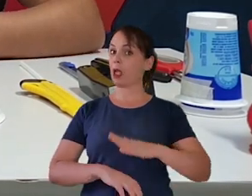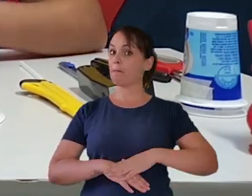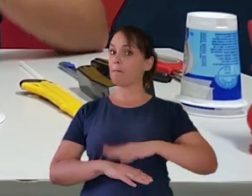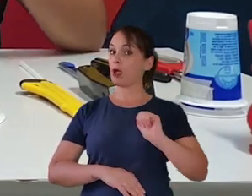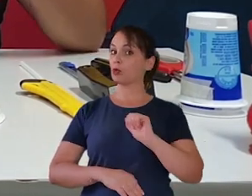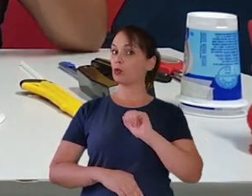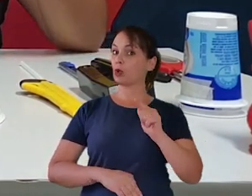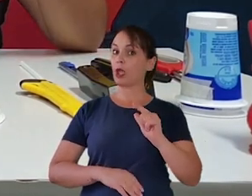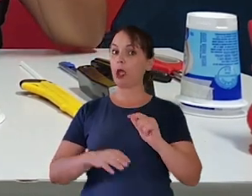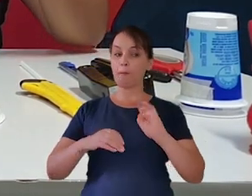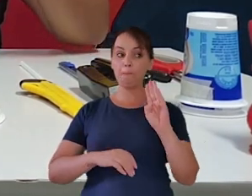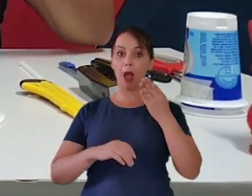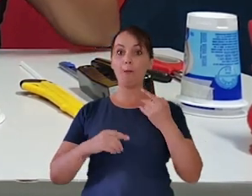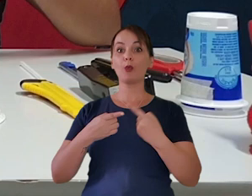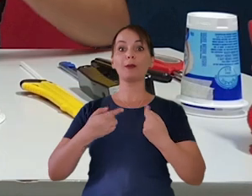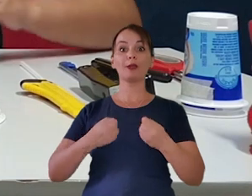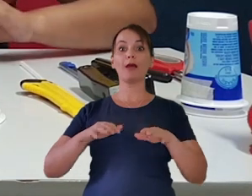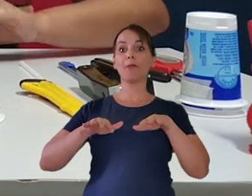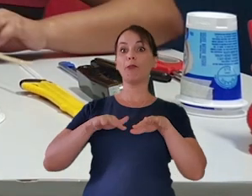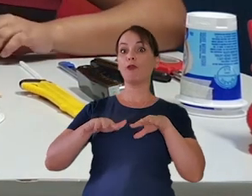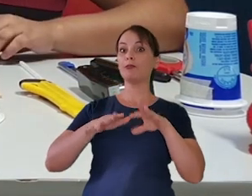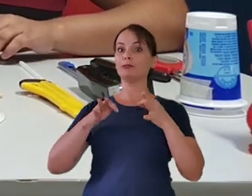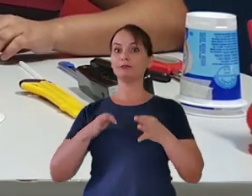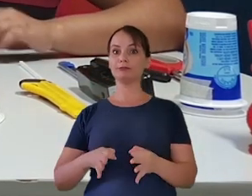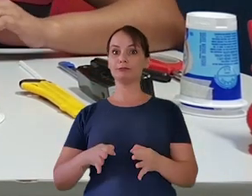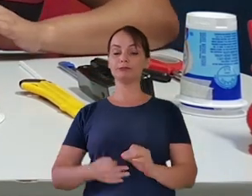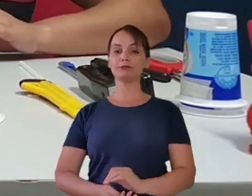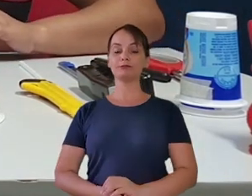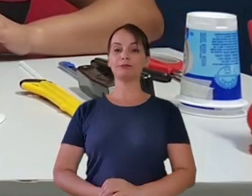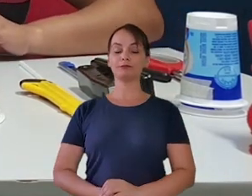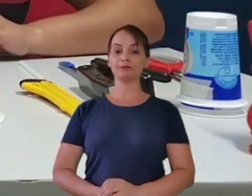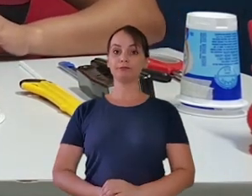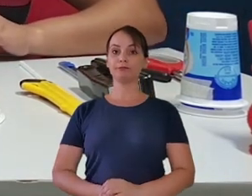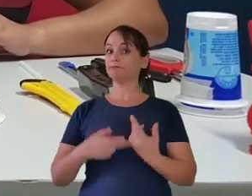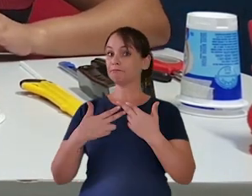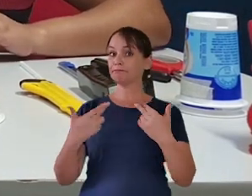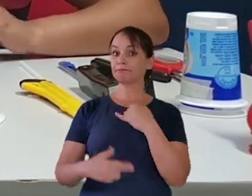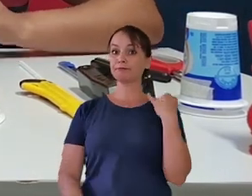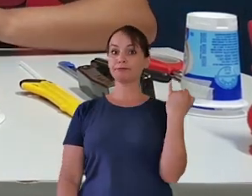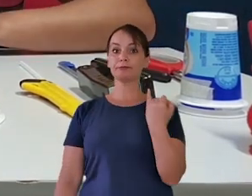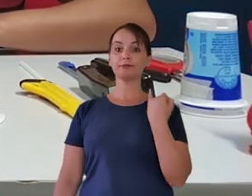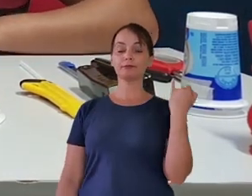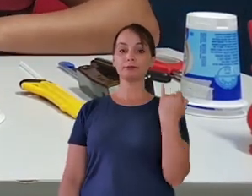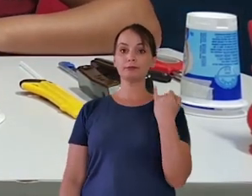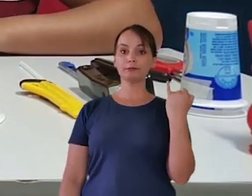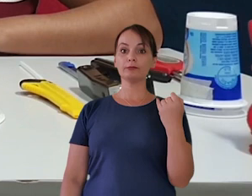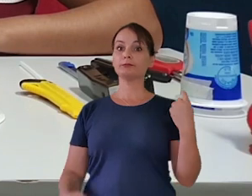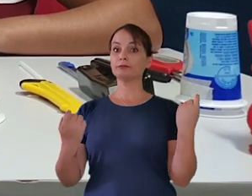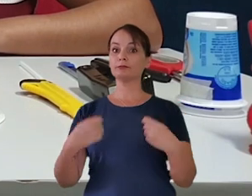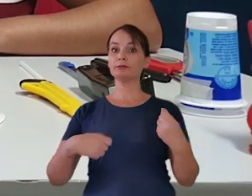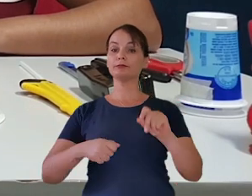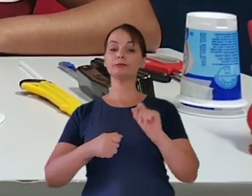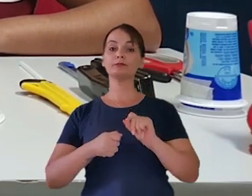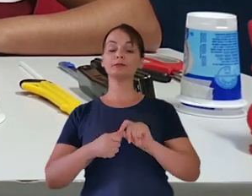palito para ele poder se movimentar corretamente. Uma coisa muito importante... Nós temos que fazer